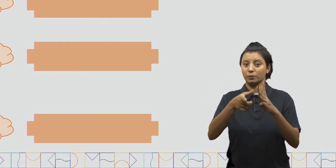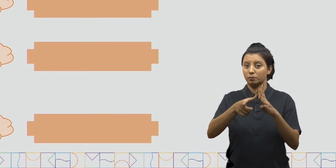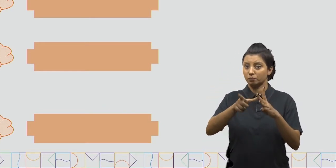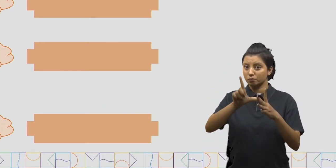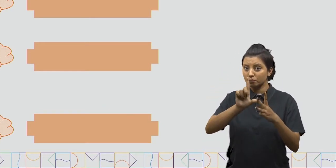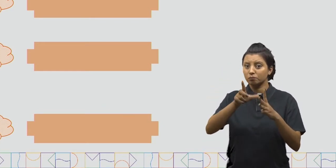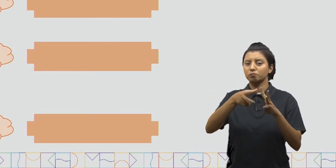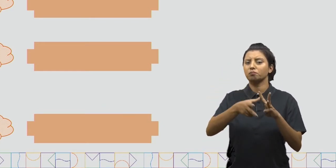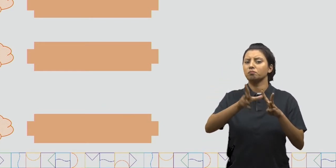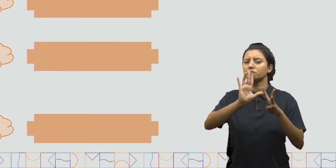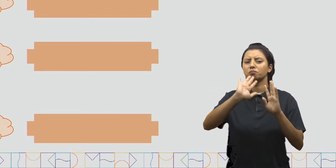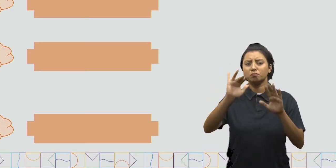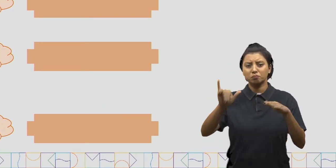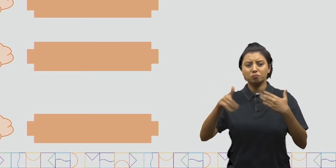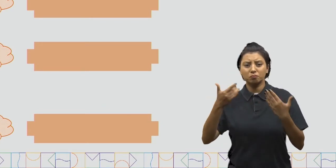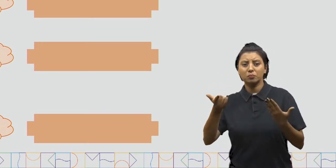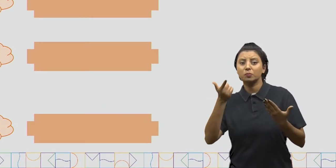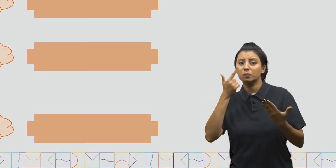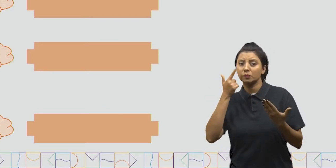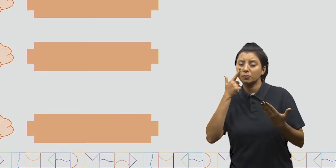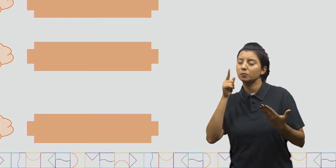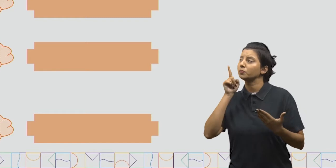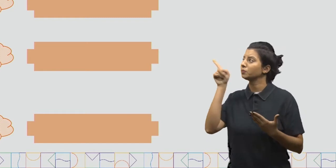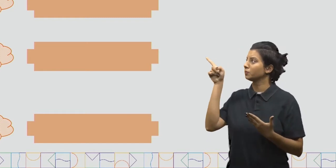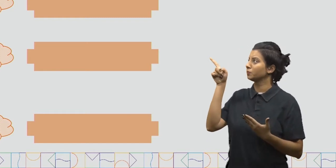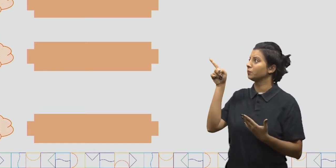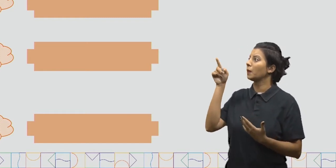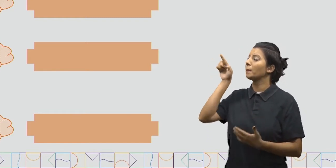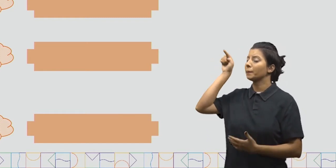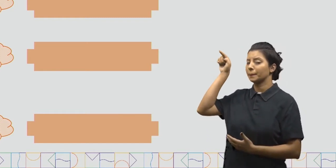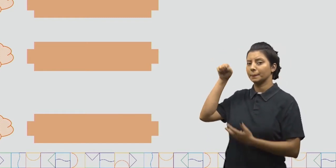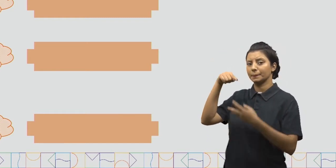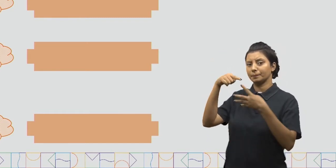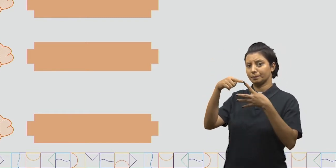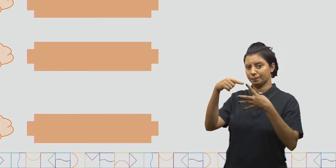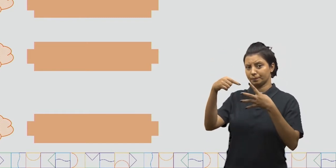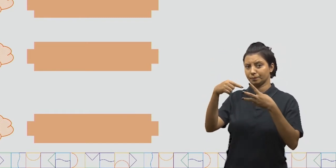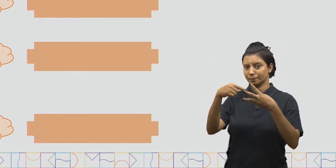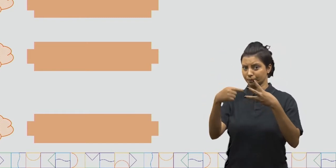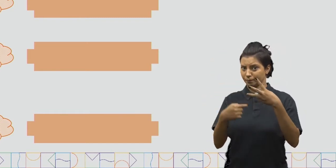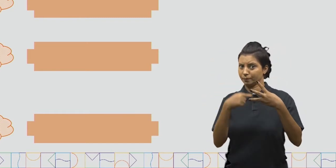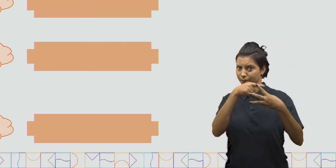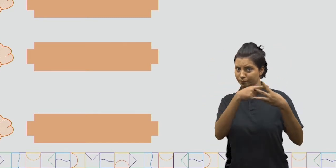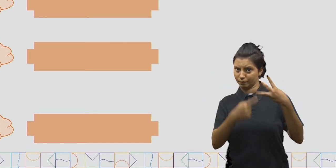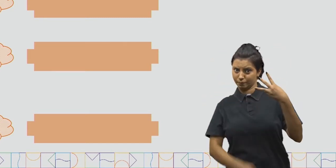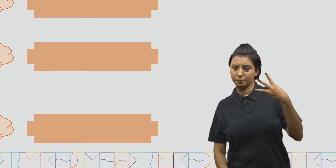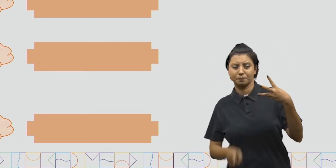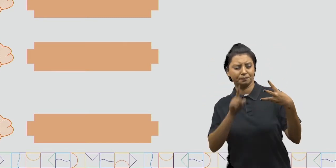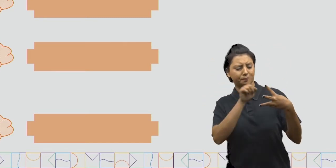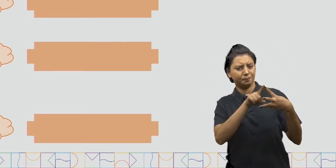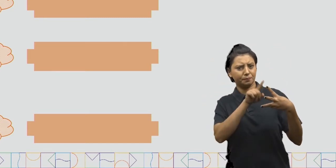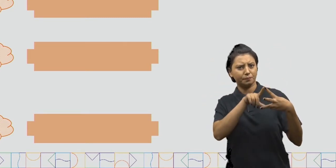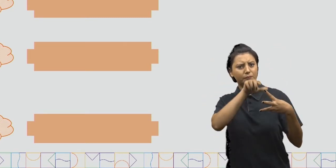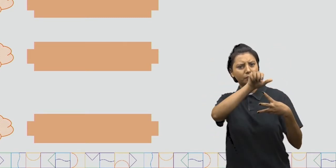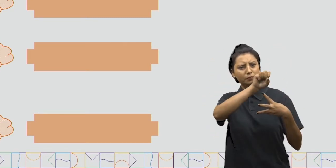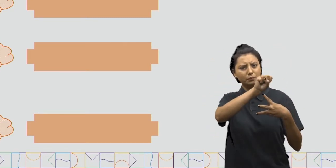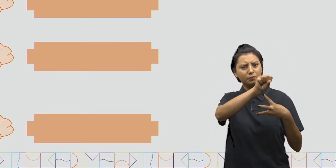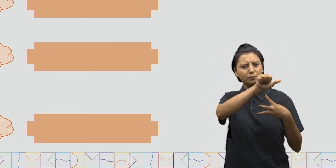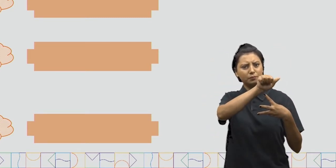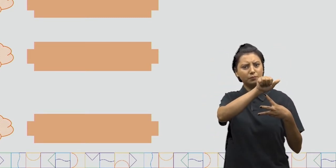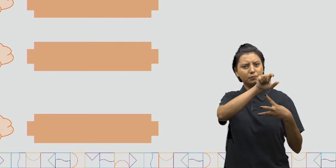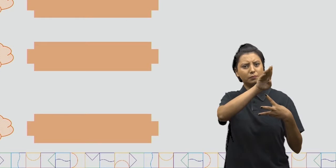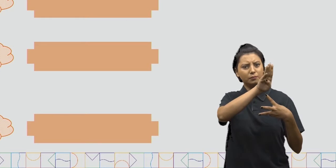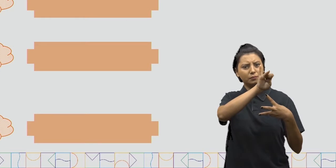e última. Observe que temos as palavras sabiá, foguete e boné. Na palavra sabiá,